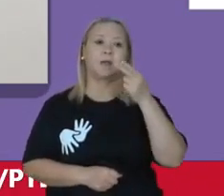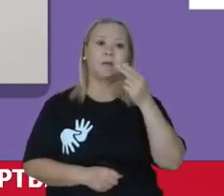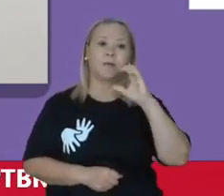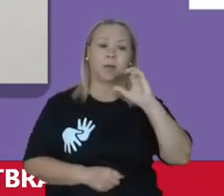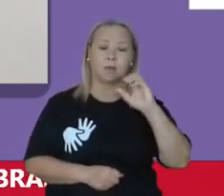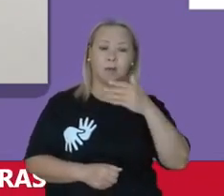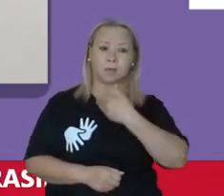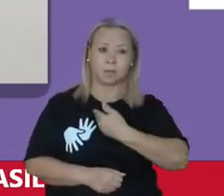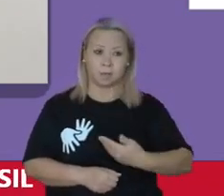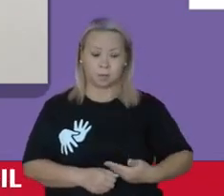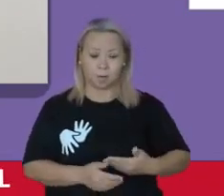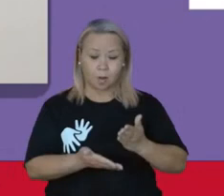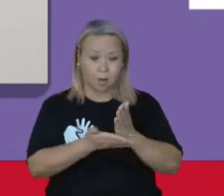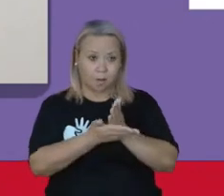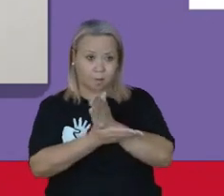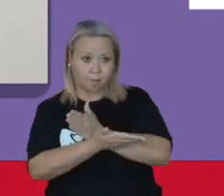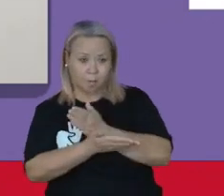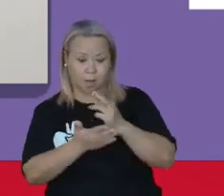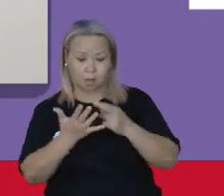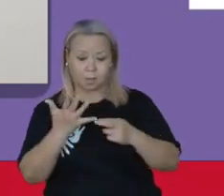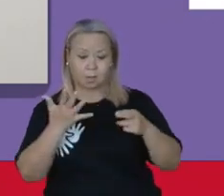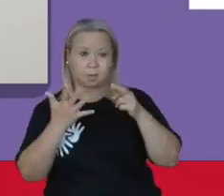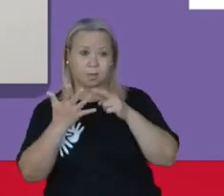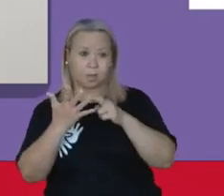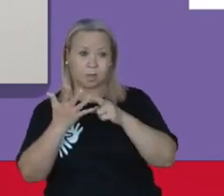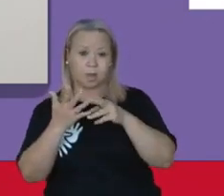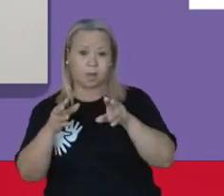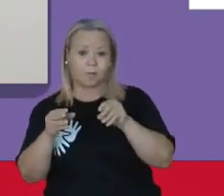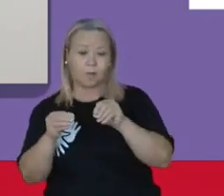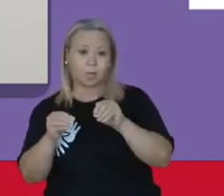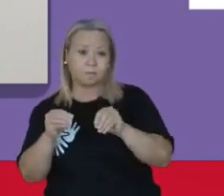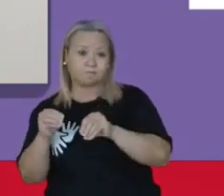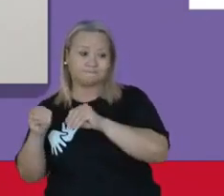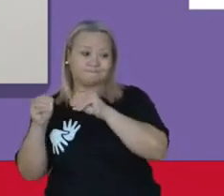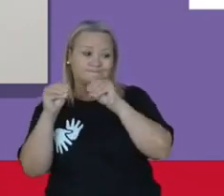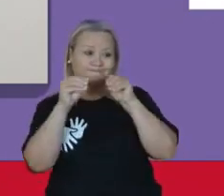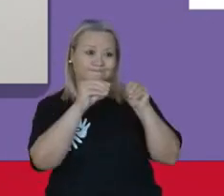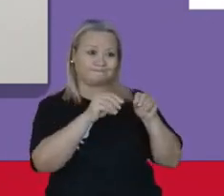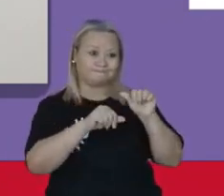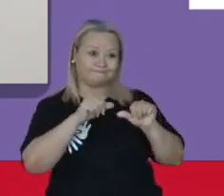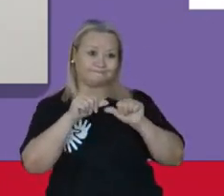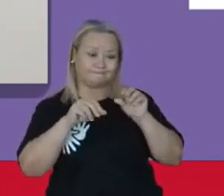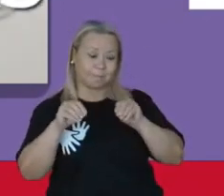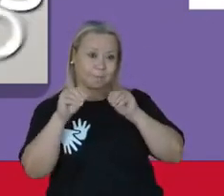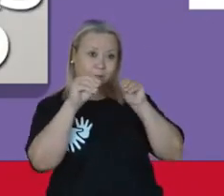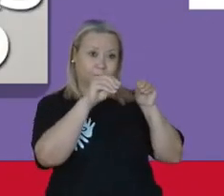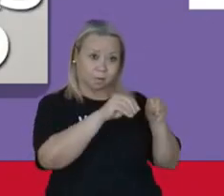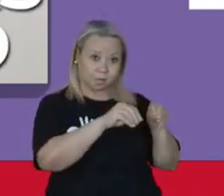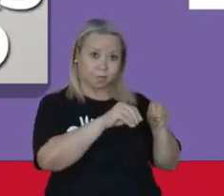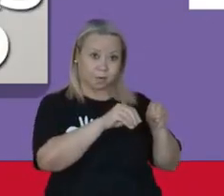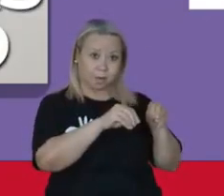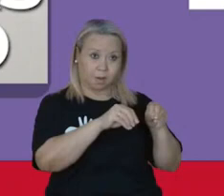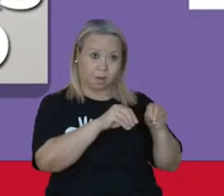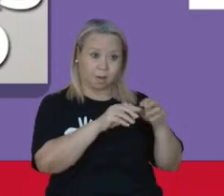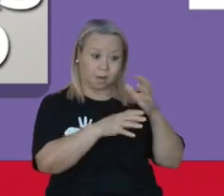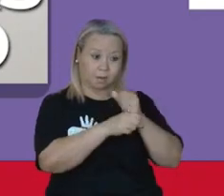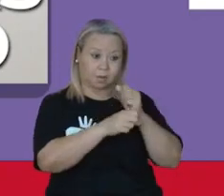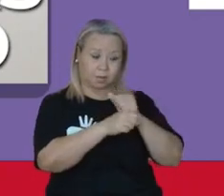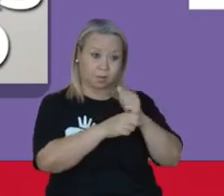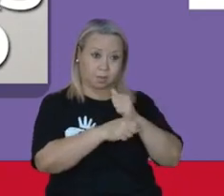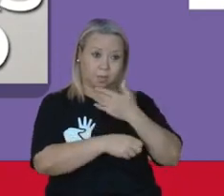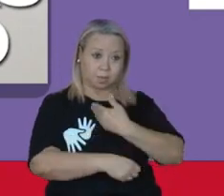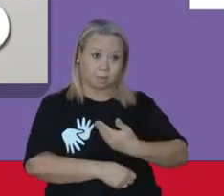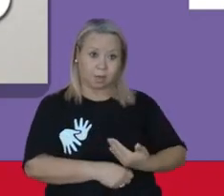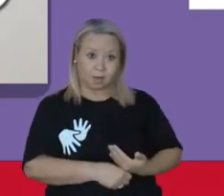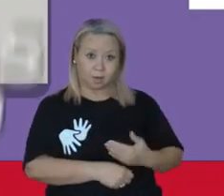parte desse recurso ele foi desviado, que a gente chama de desvinculação das receitas da União, DRU,